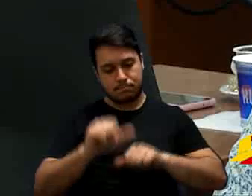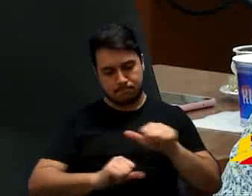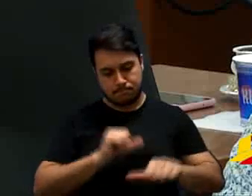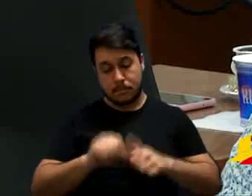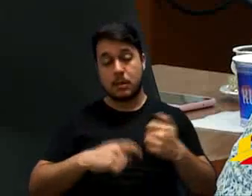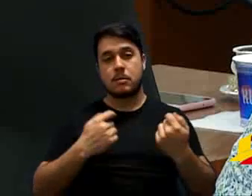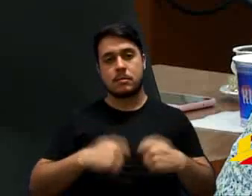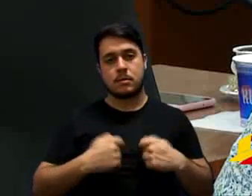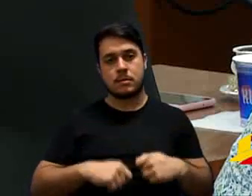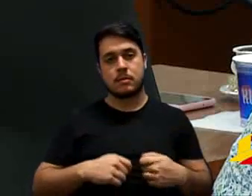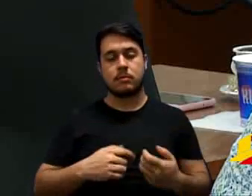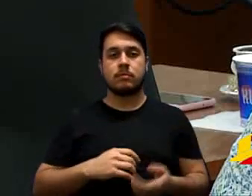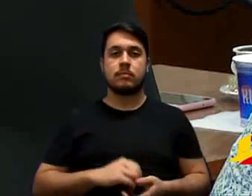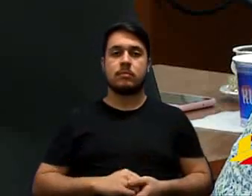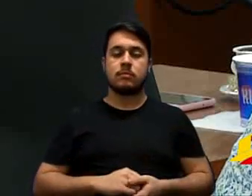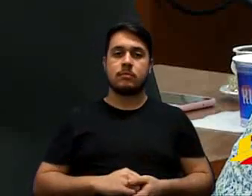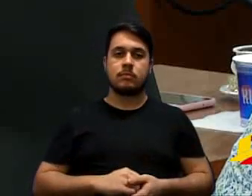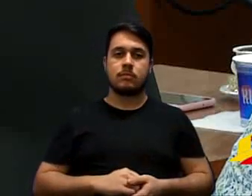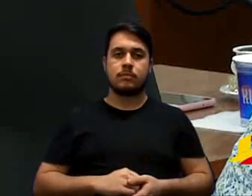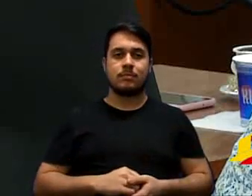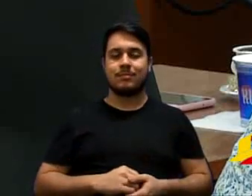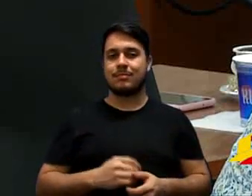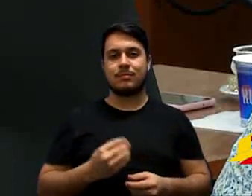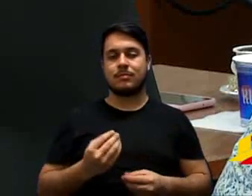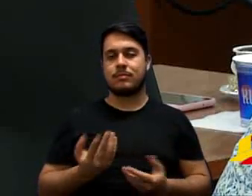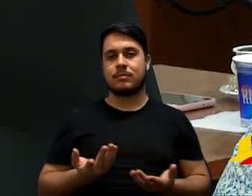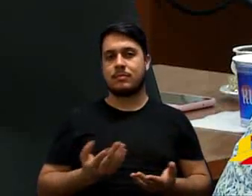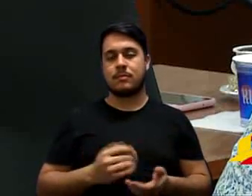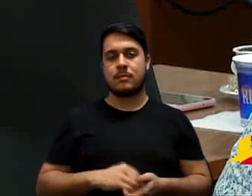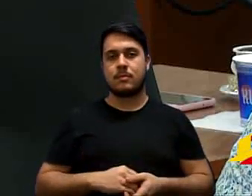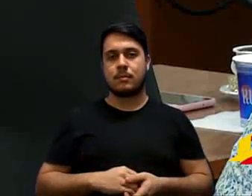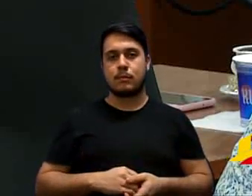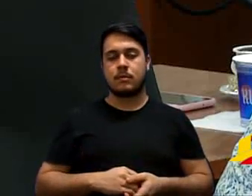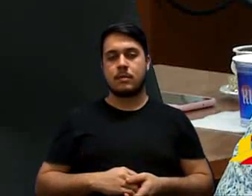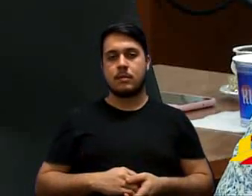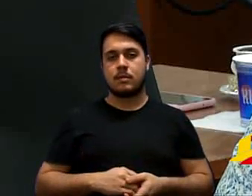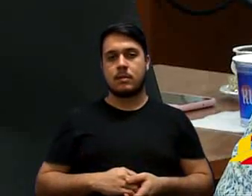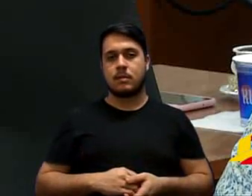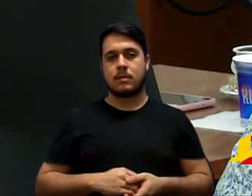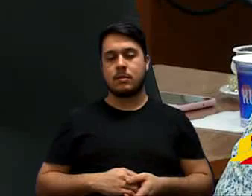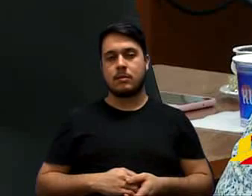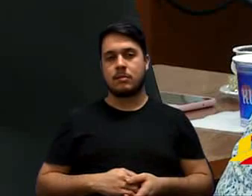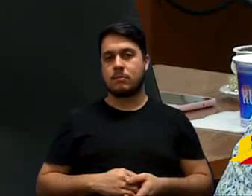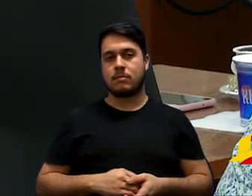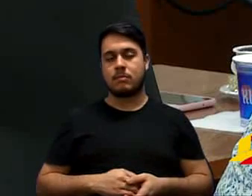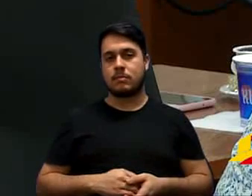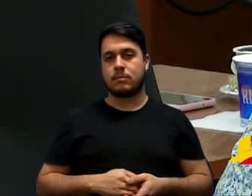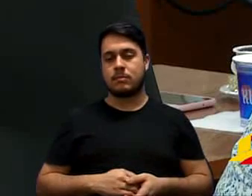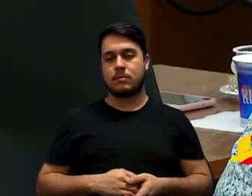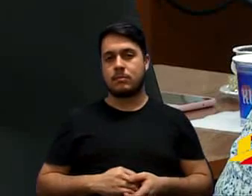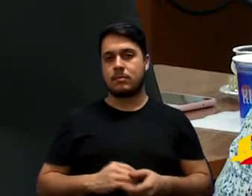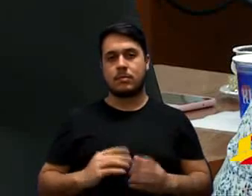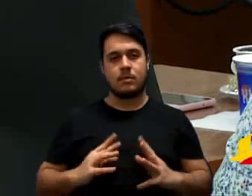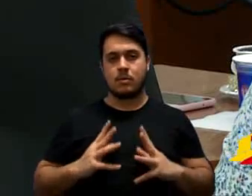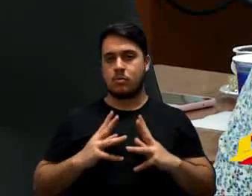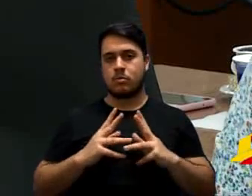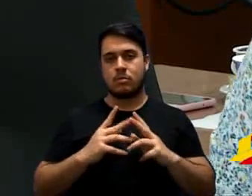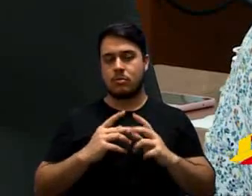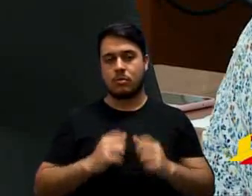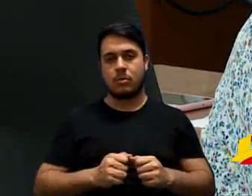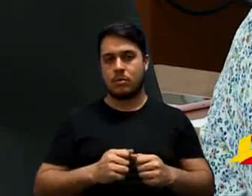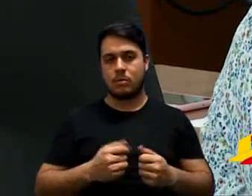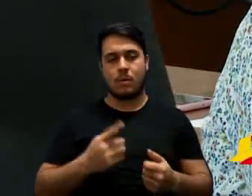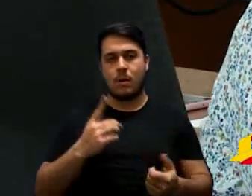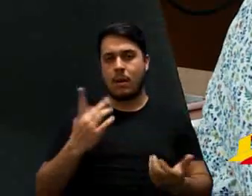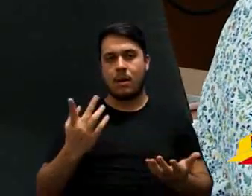enfim e não tem computará palavras e até se status atualizado na verdade essa é a questão é difícil